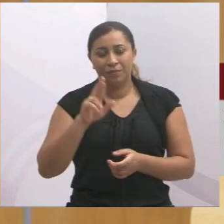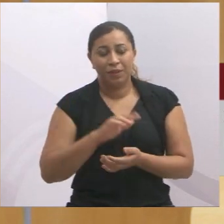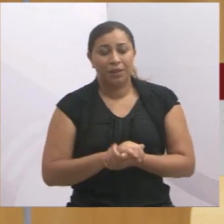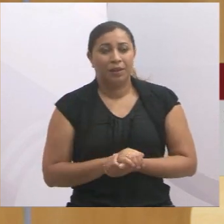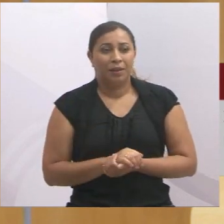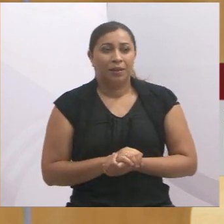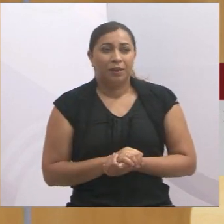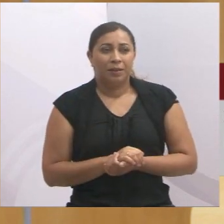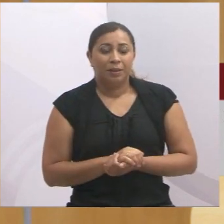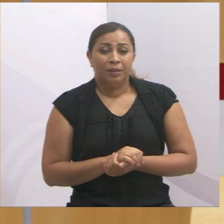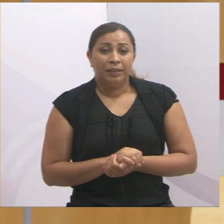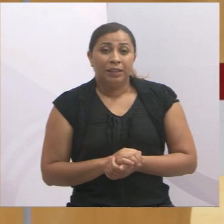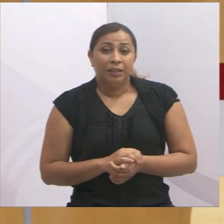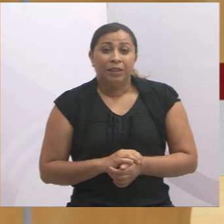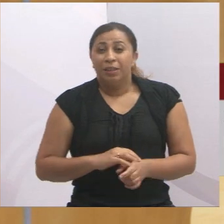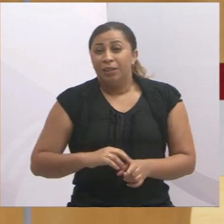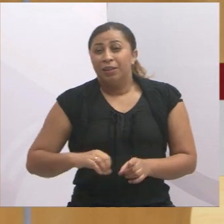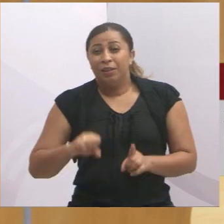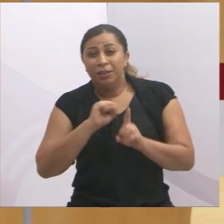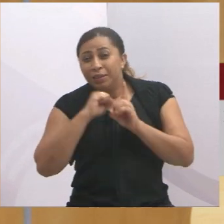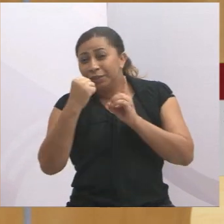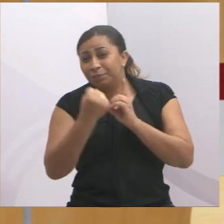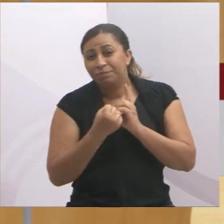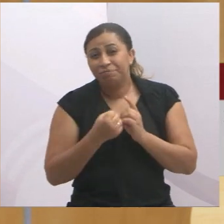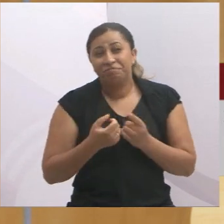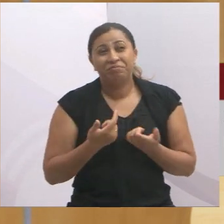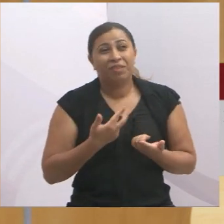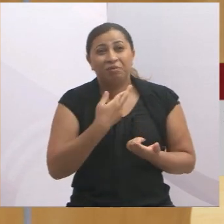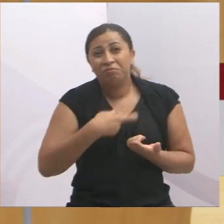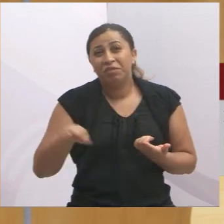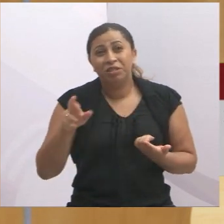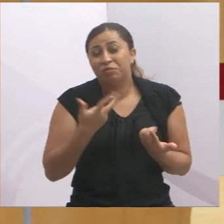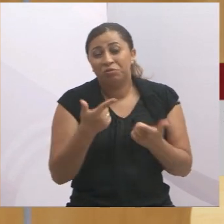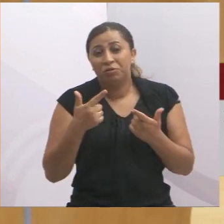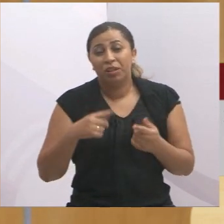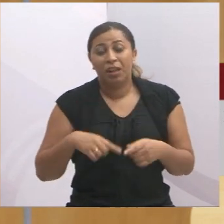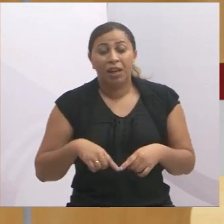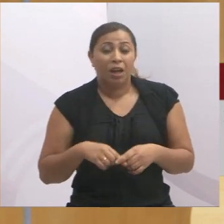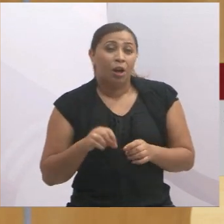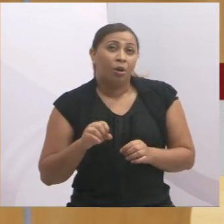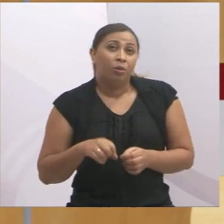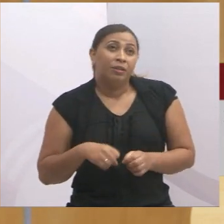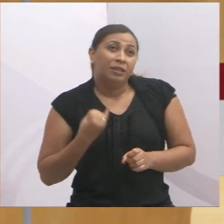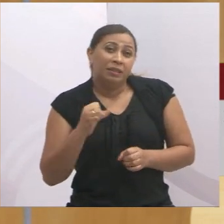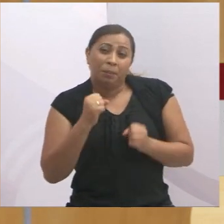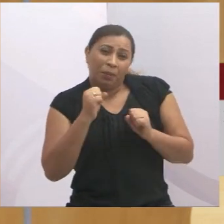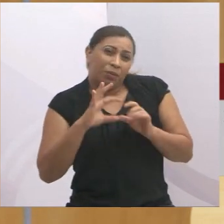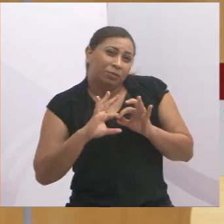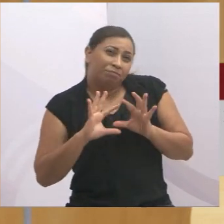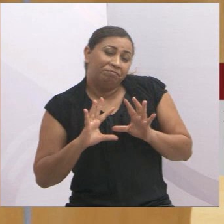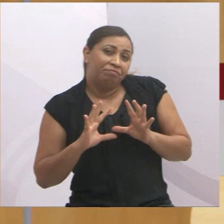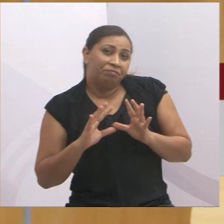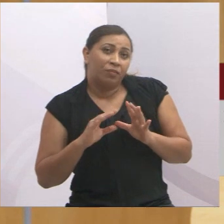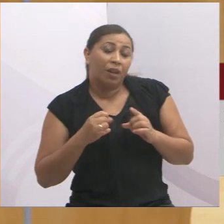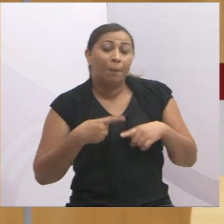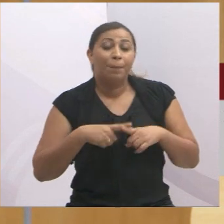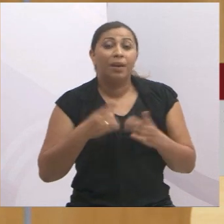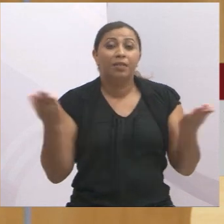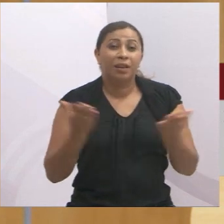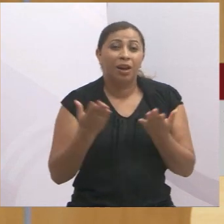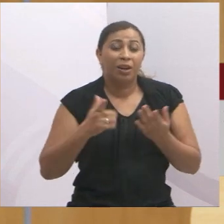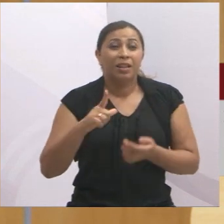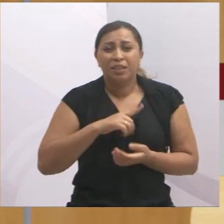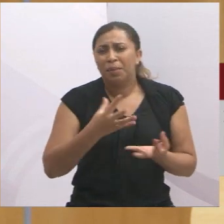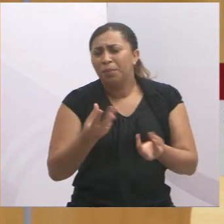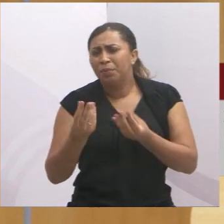laico quando convém. Porque hoje nós voltamos aqui, falamos várias leis de entidades sociais. Hoje tem muitas